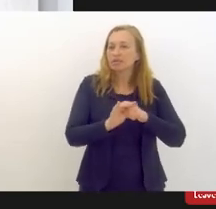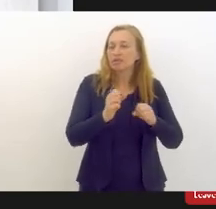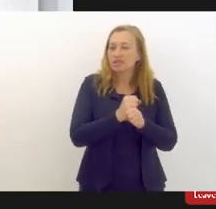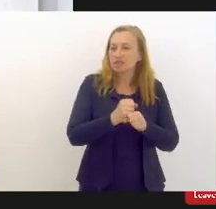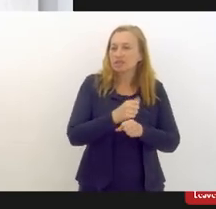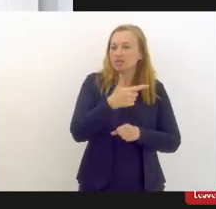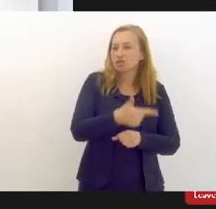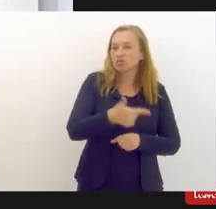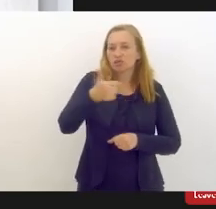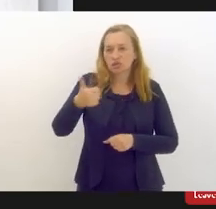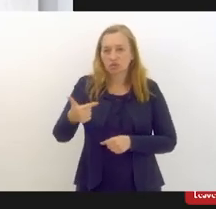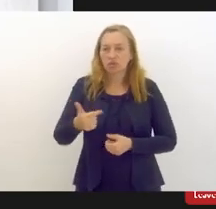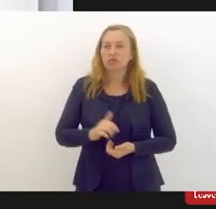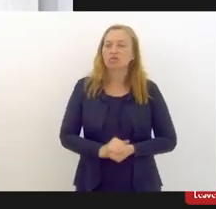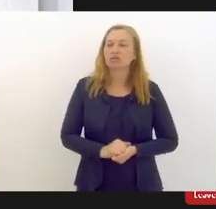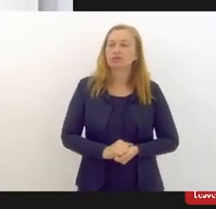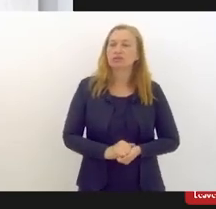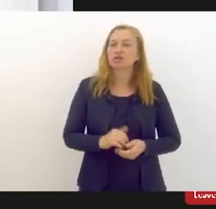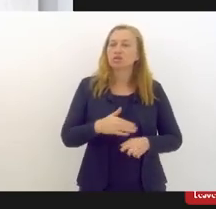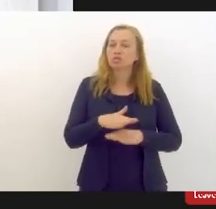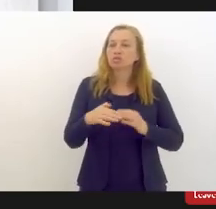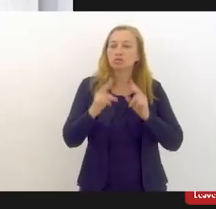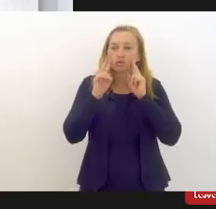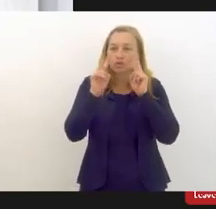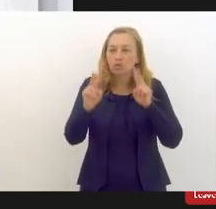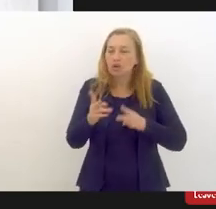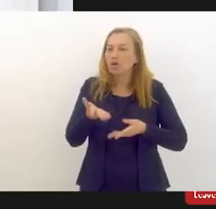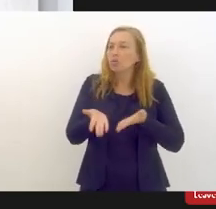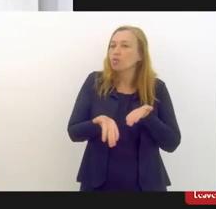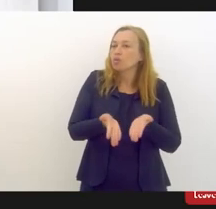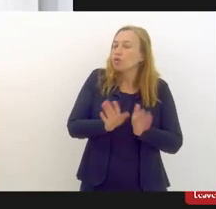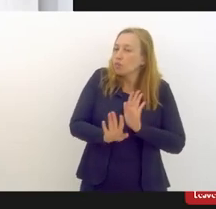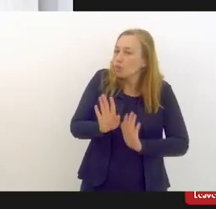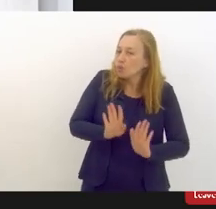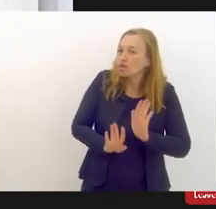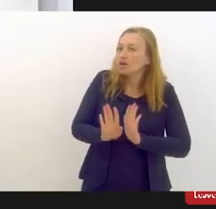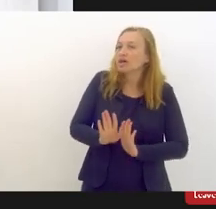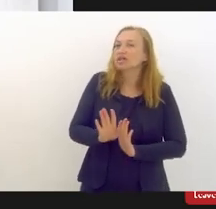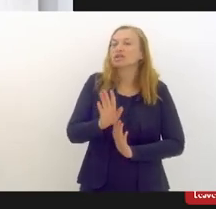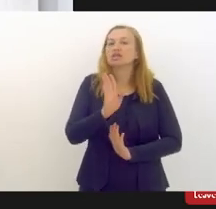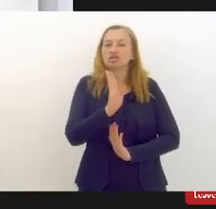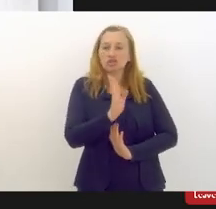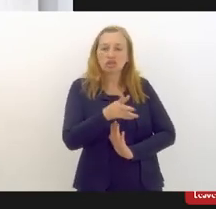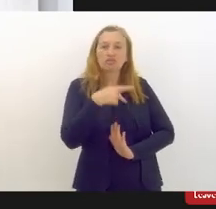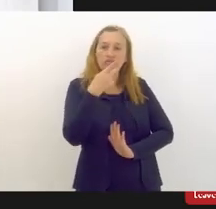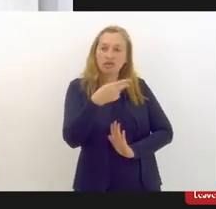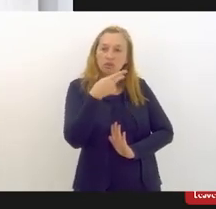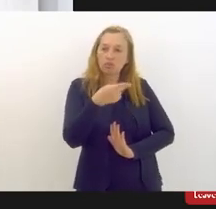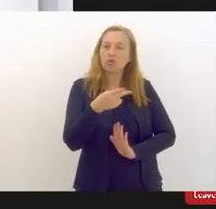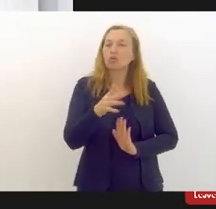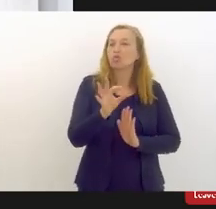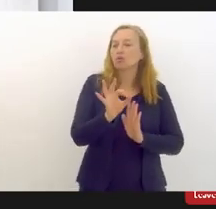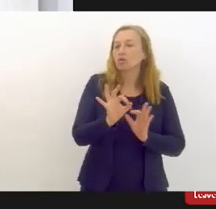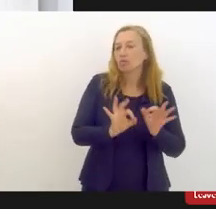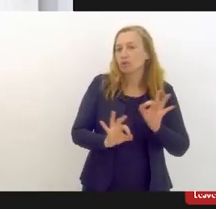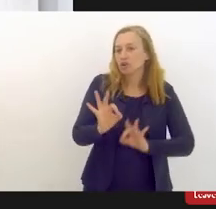de 2022, teve todo esse olhar afetuoso que a Ana já ressaltou, incluindo com o projeto